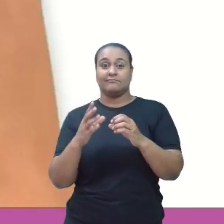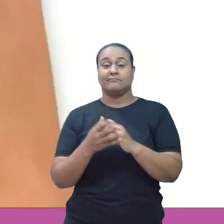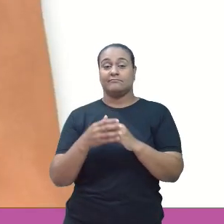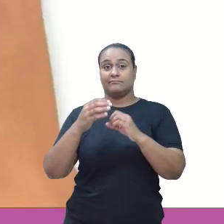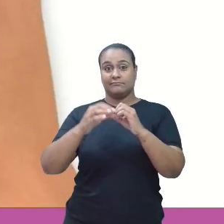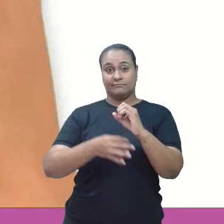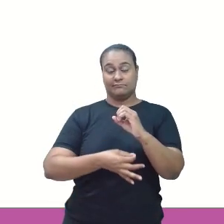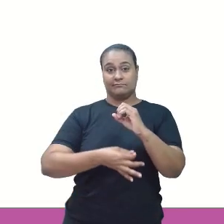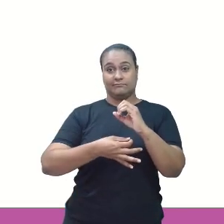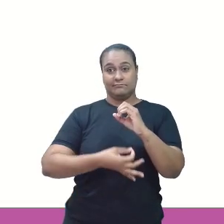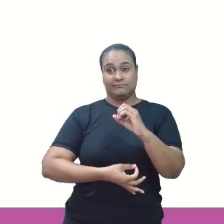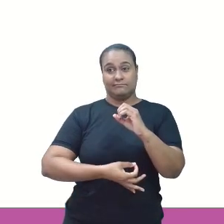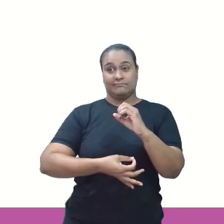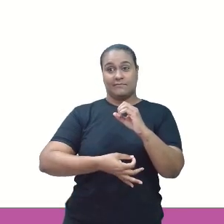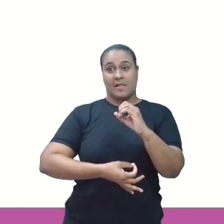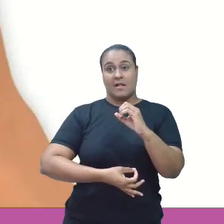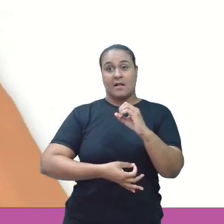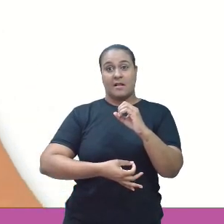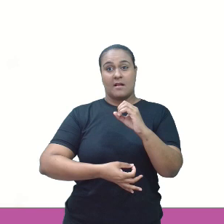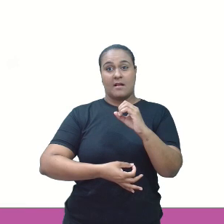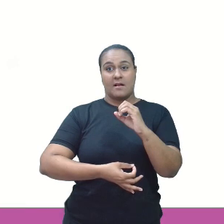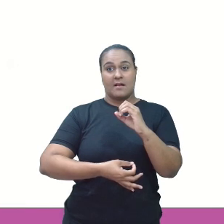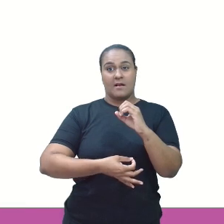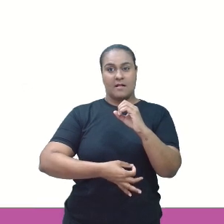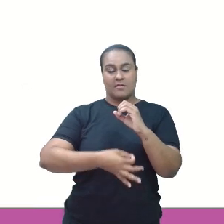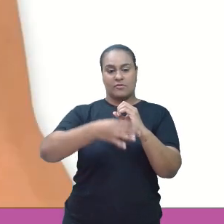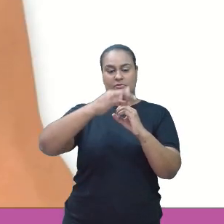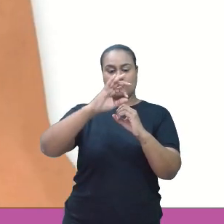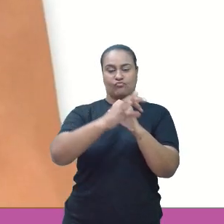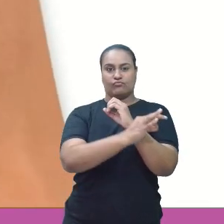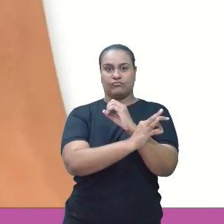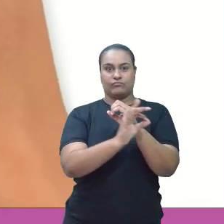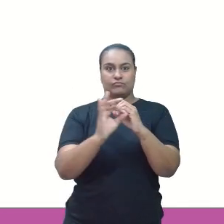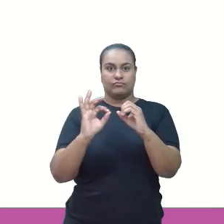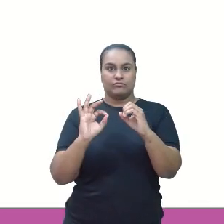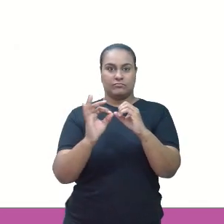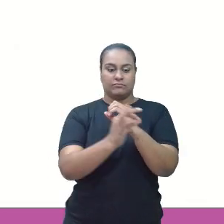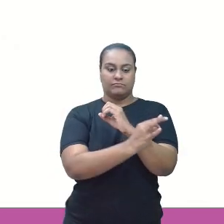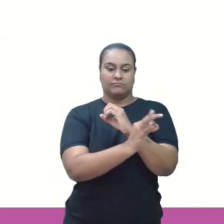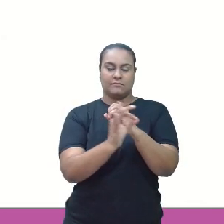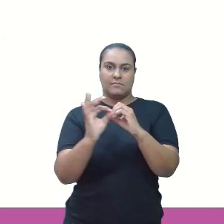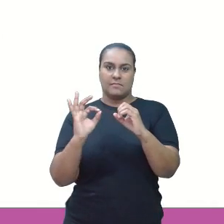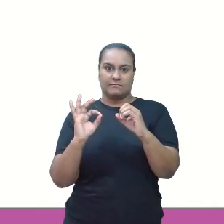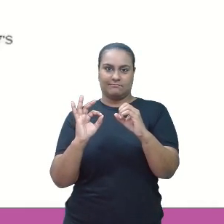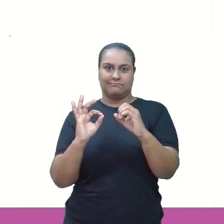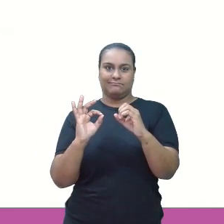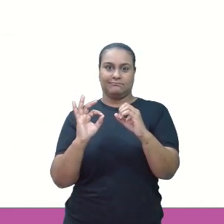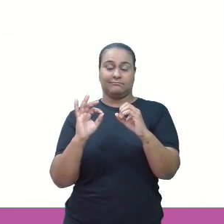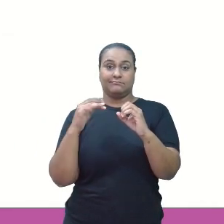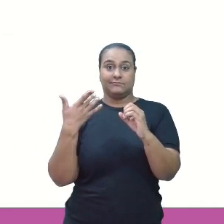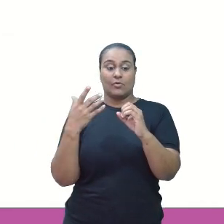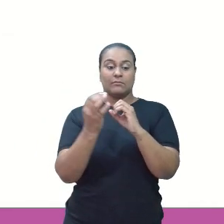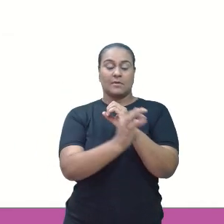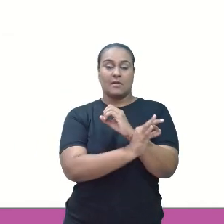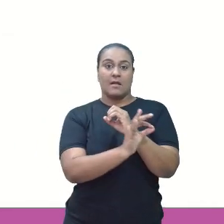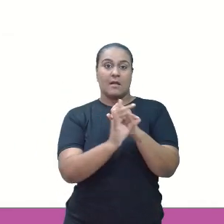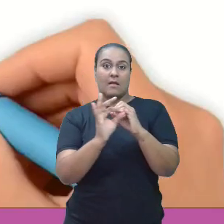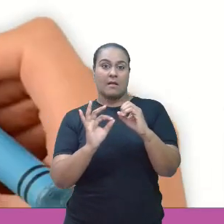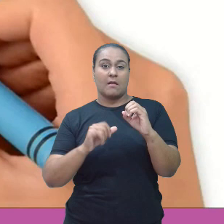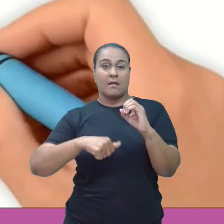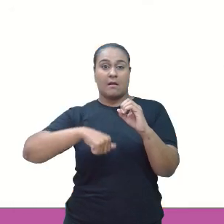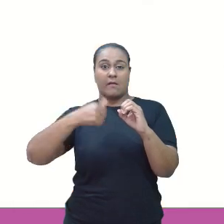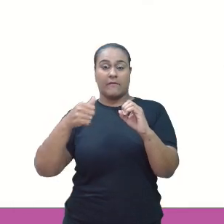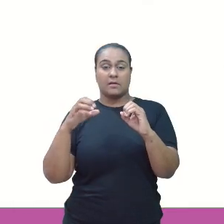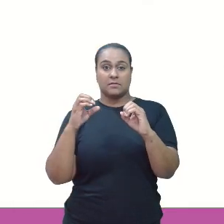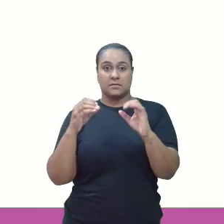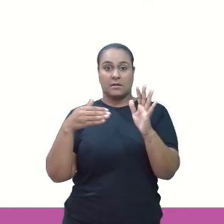seja, distância de qualquer ponto terrestre até a linha do Equador. Essa distância irá variar de 0